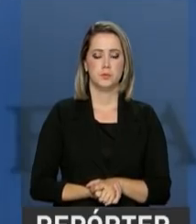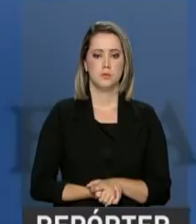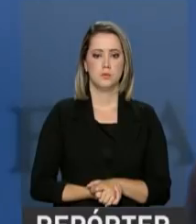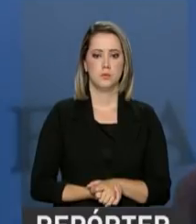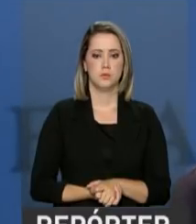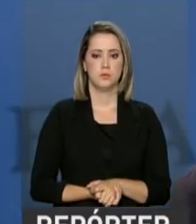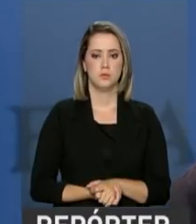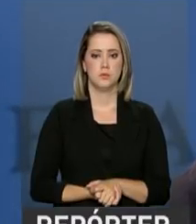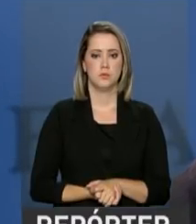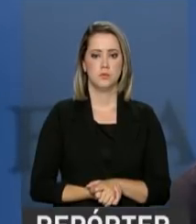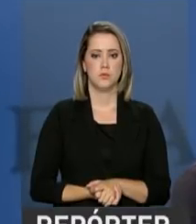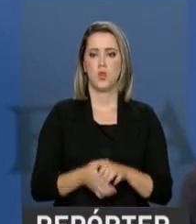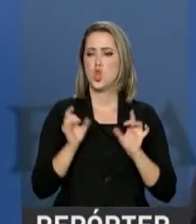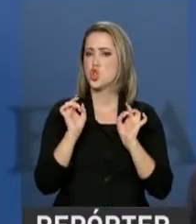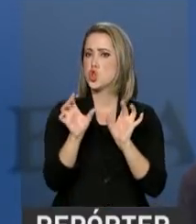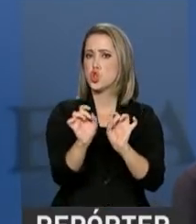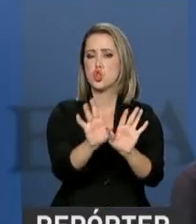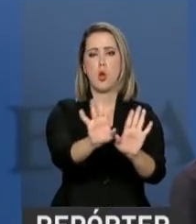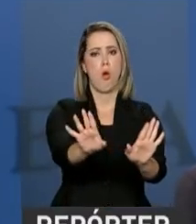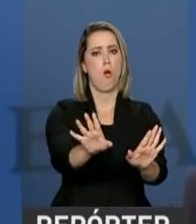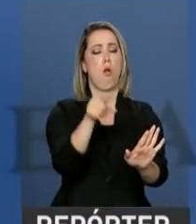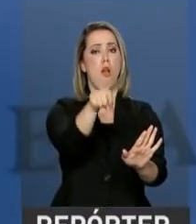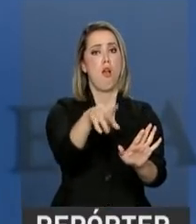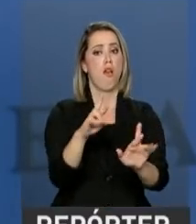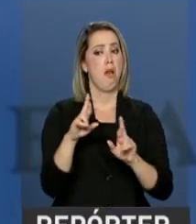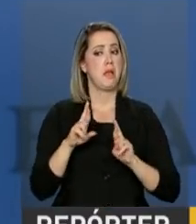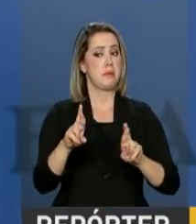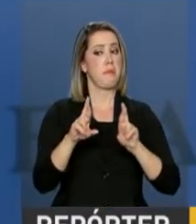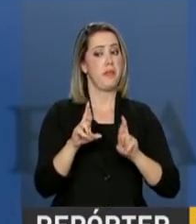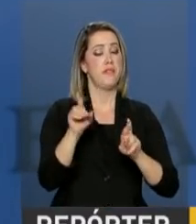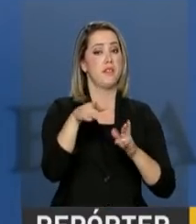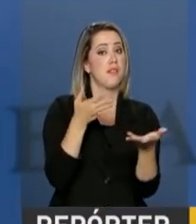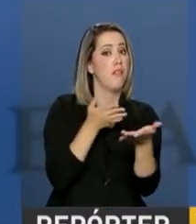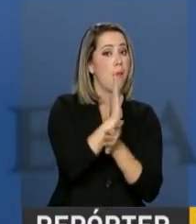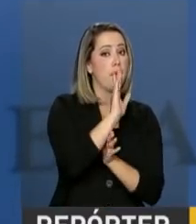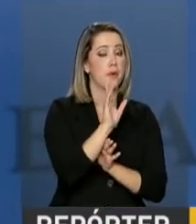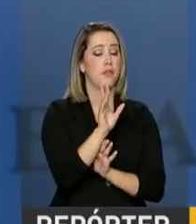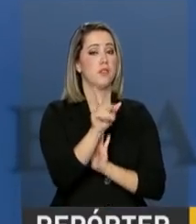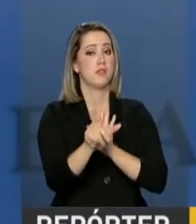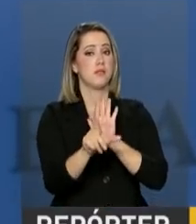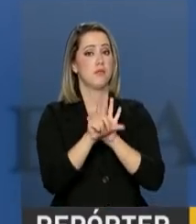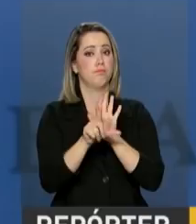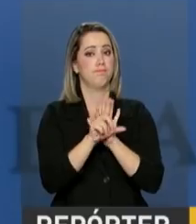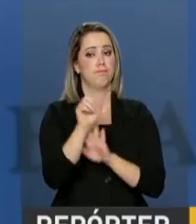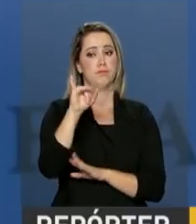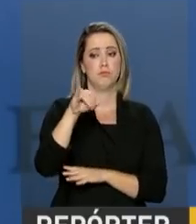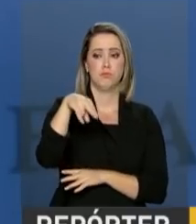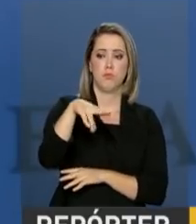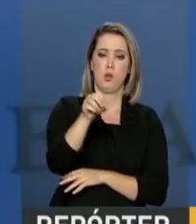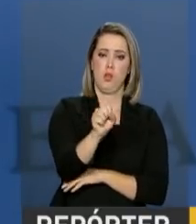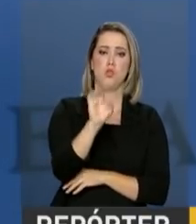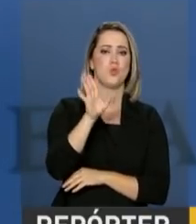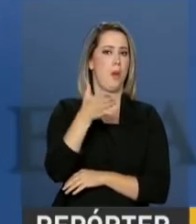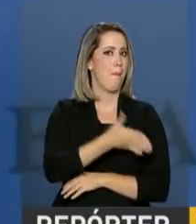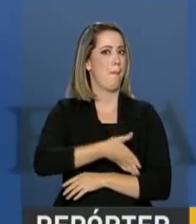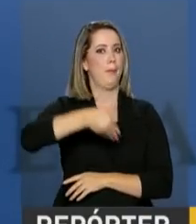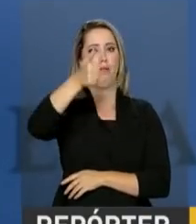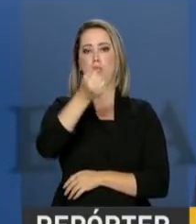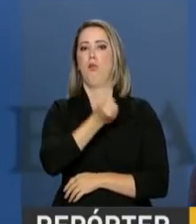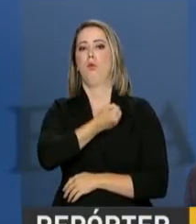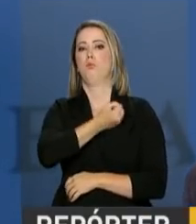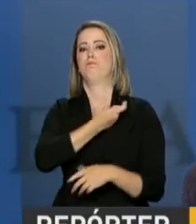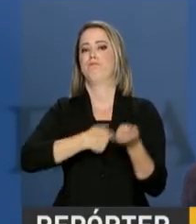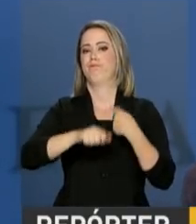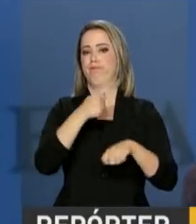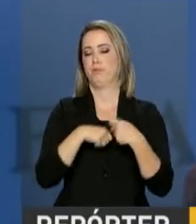A mera expectativa da aprovação de uma reforma da Previdência melhora indicadores econômicos. E aí a